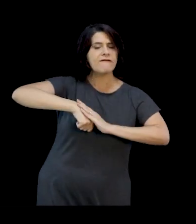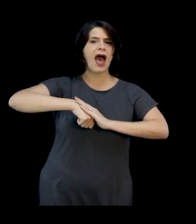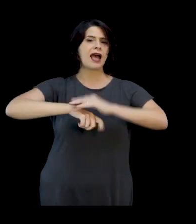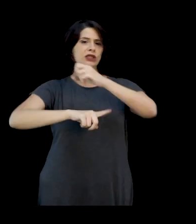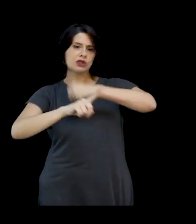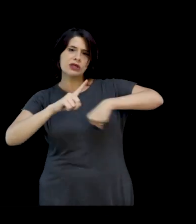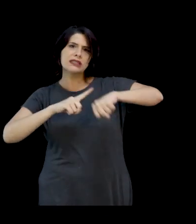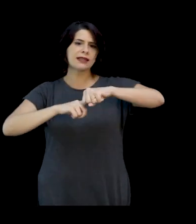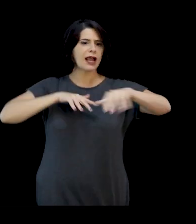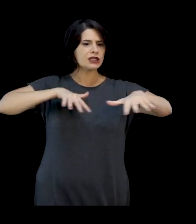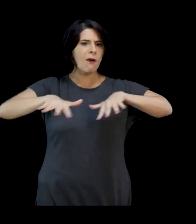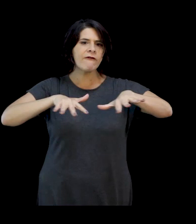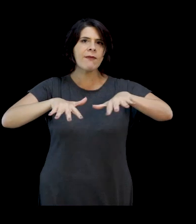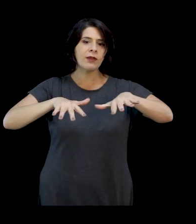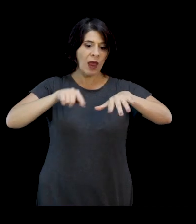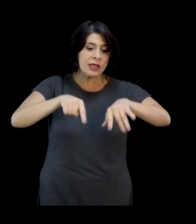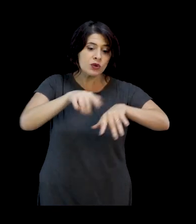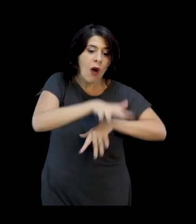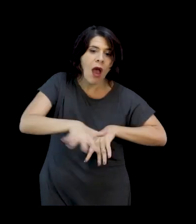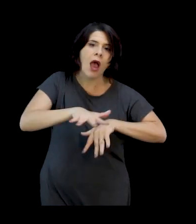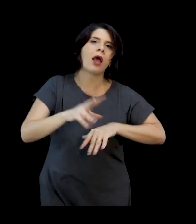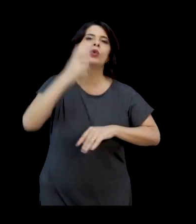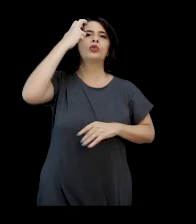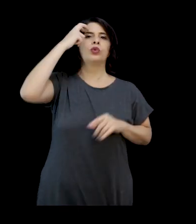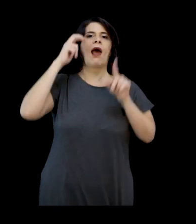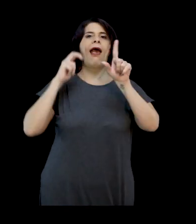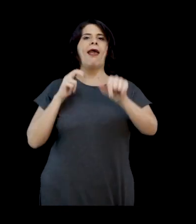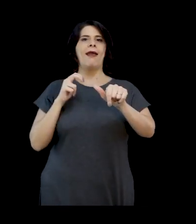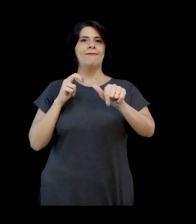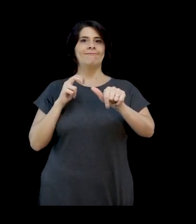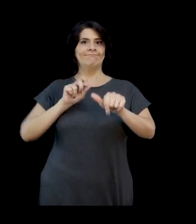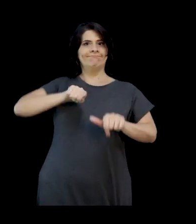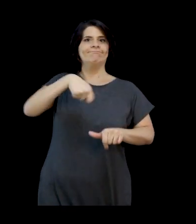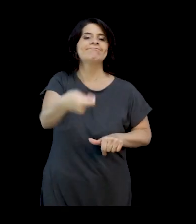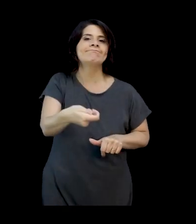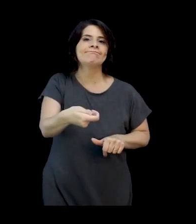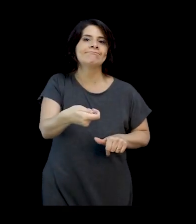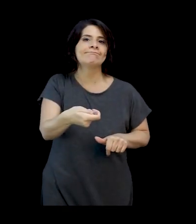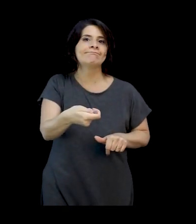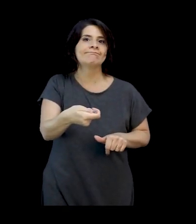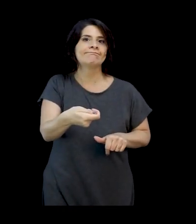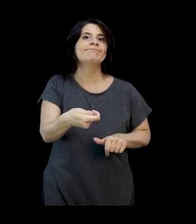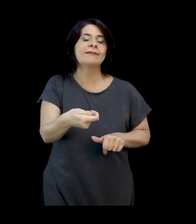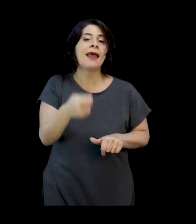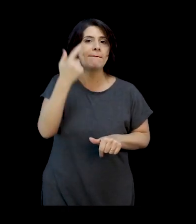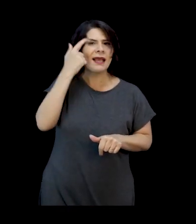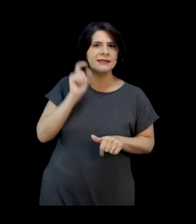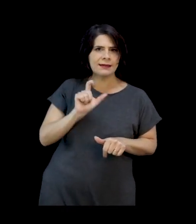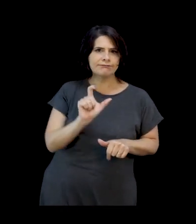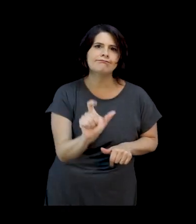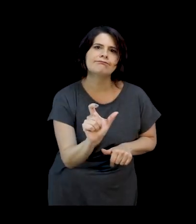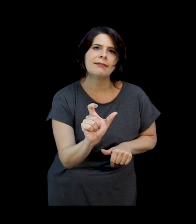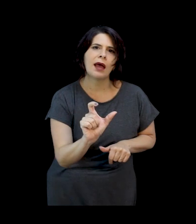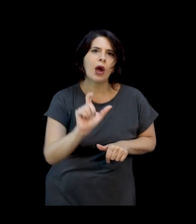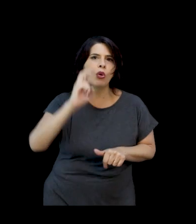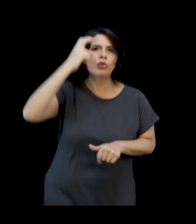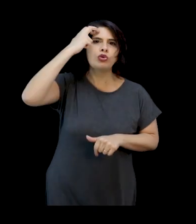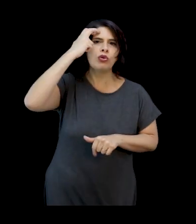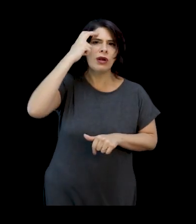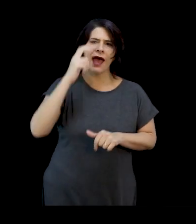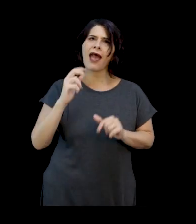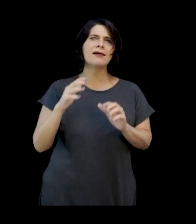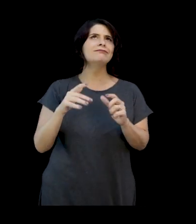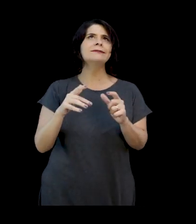cultural. Dando uma dimensão tão grande ao termo cultura, que esse termo